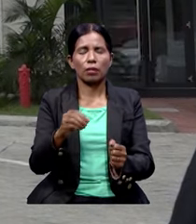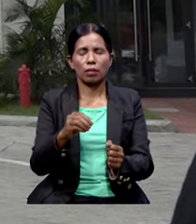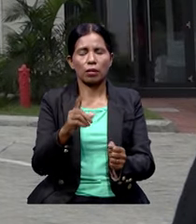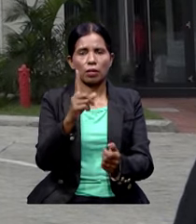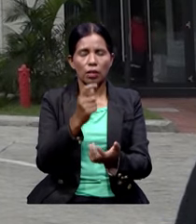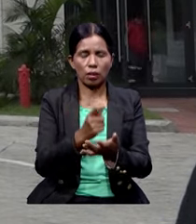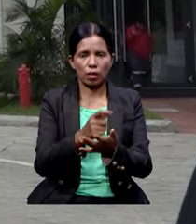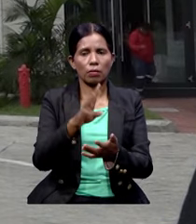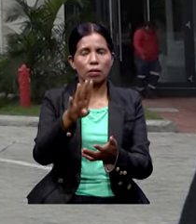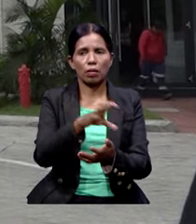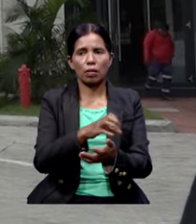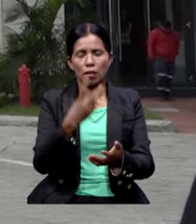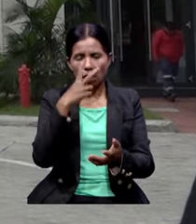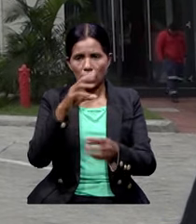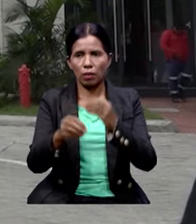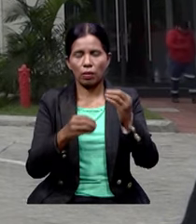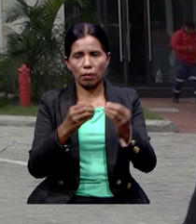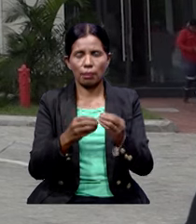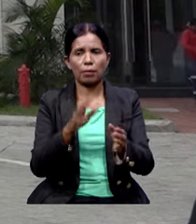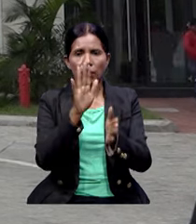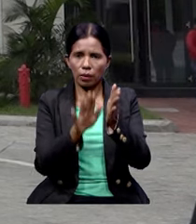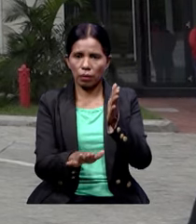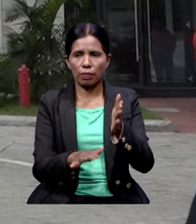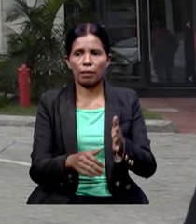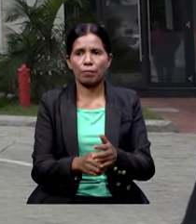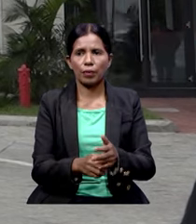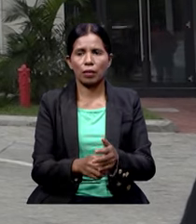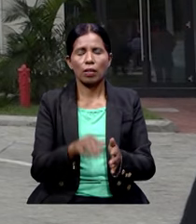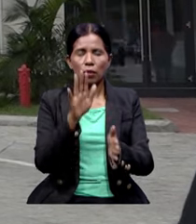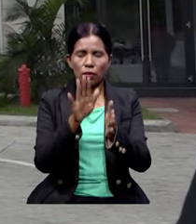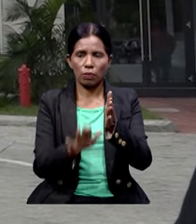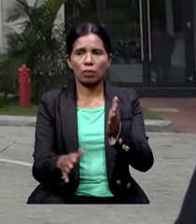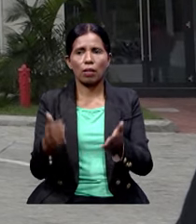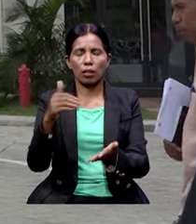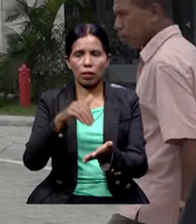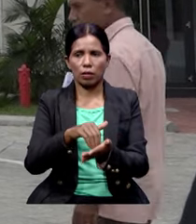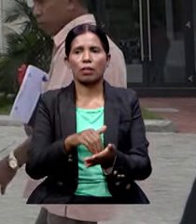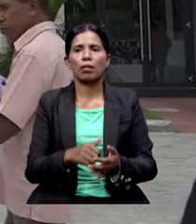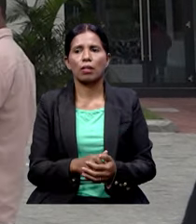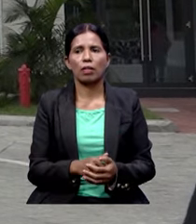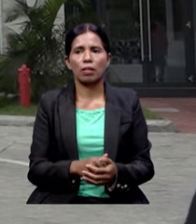Porto na operação eficiência efetivo, o preço de tudo fila fala vai